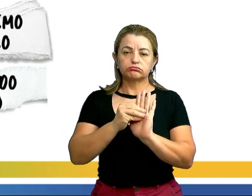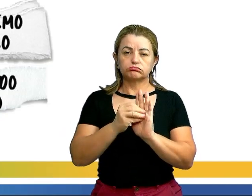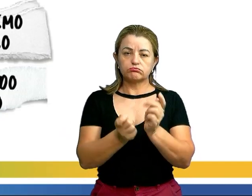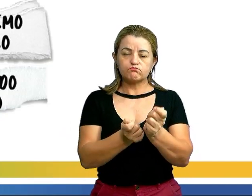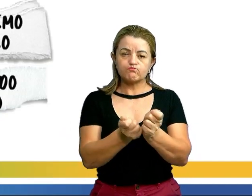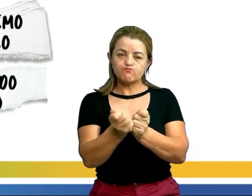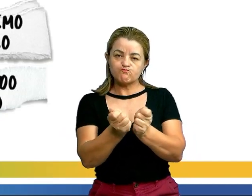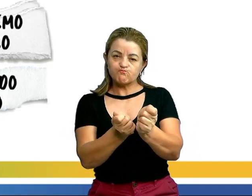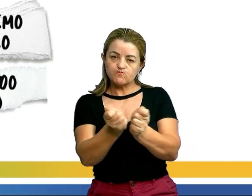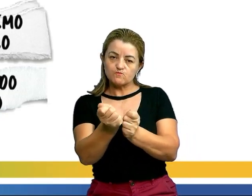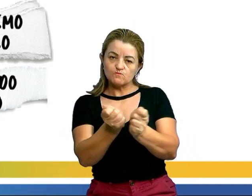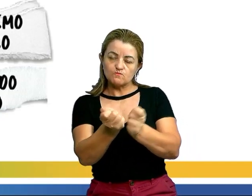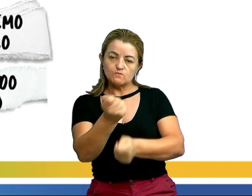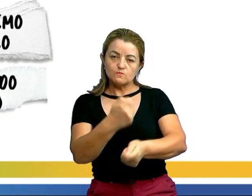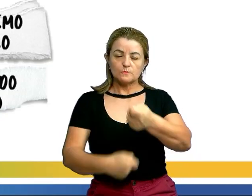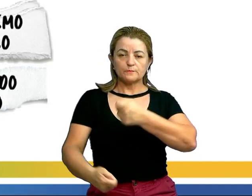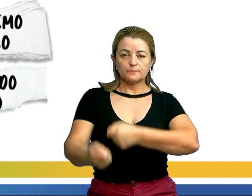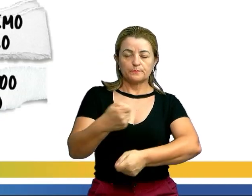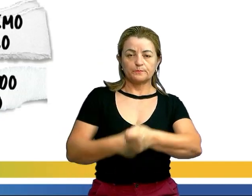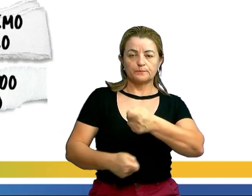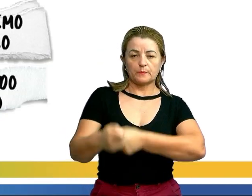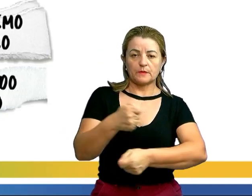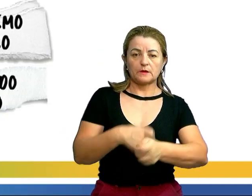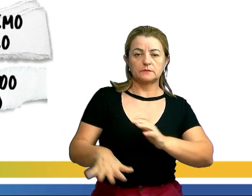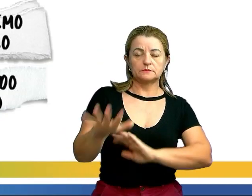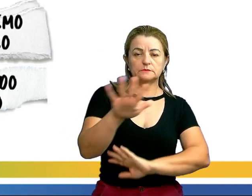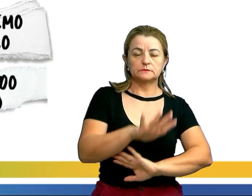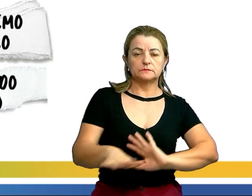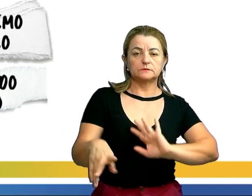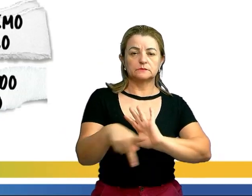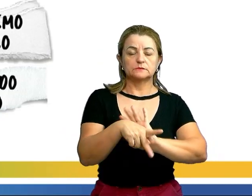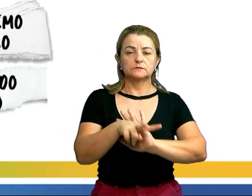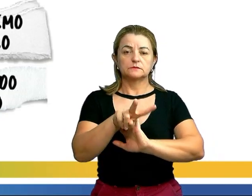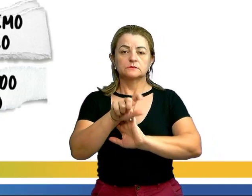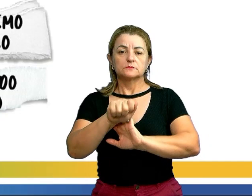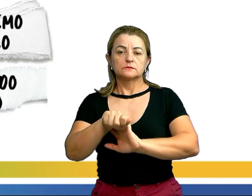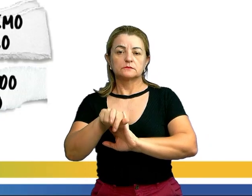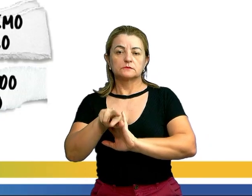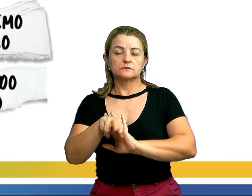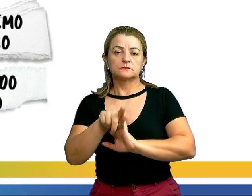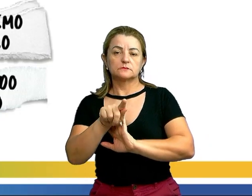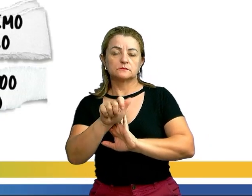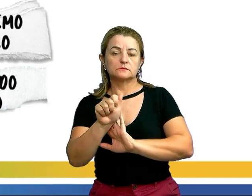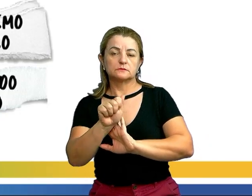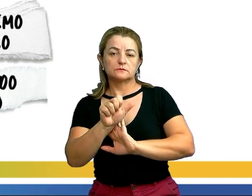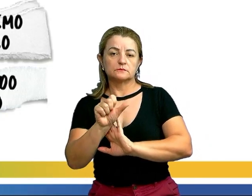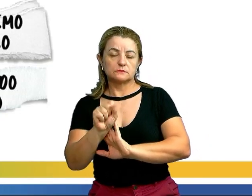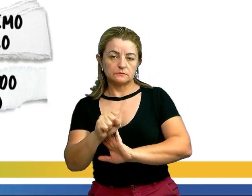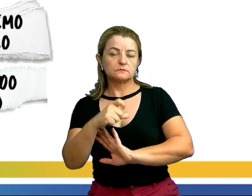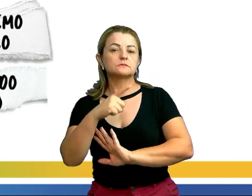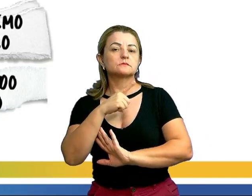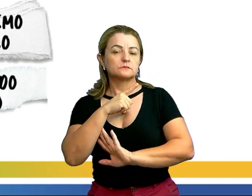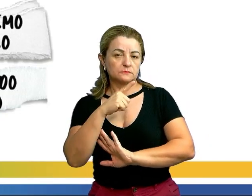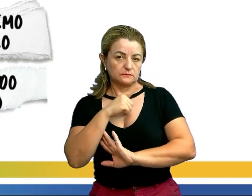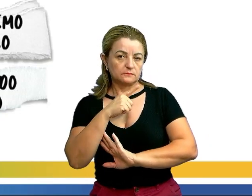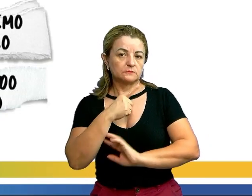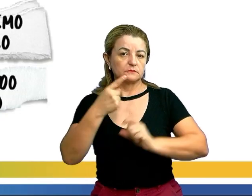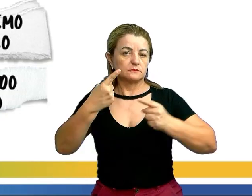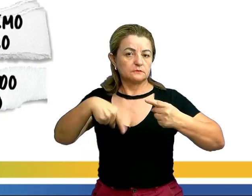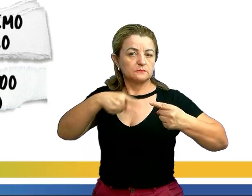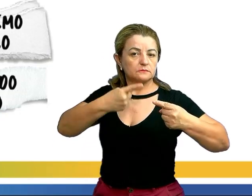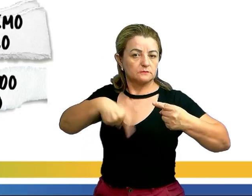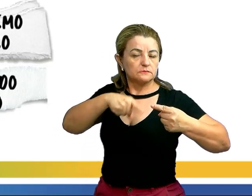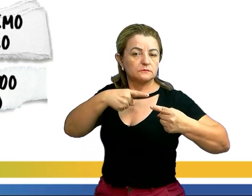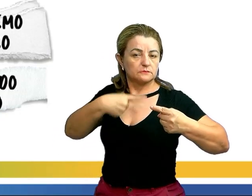controlar a economia nacionalista do Vargas, que não deu muito certo, né, que ele sofreu algumas represárias